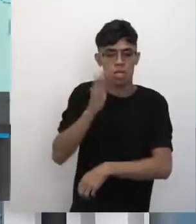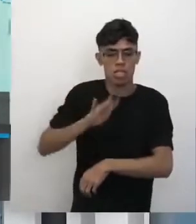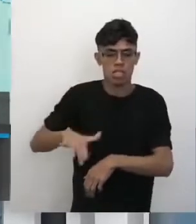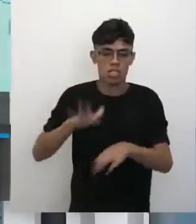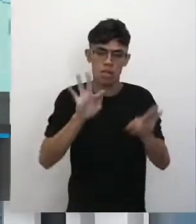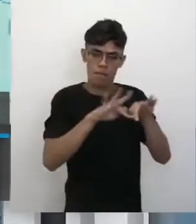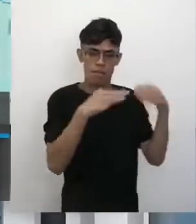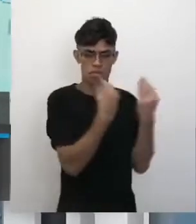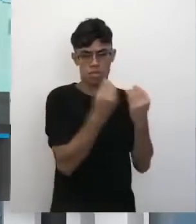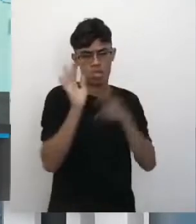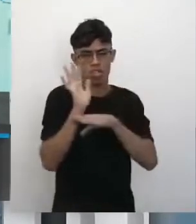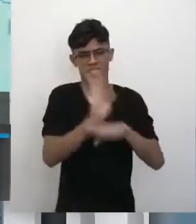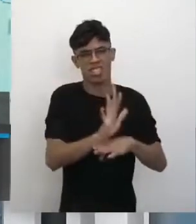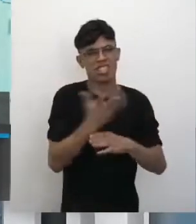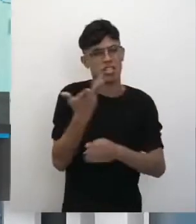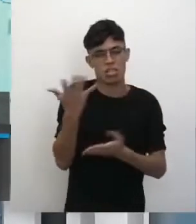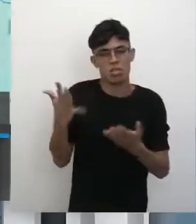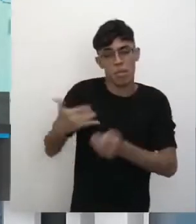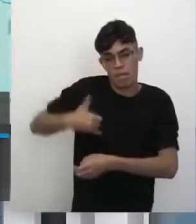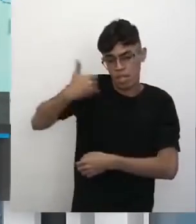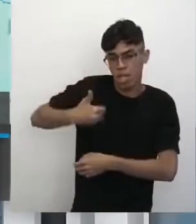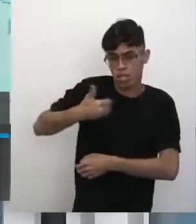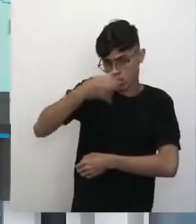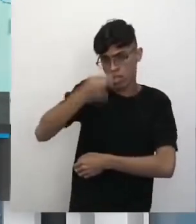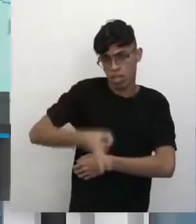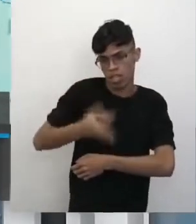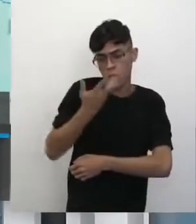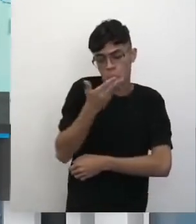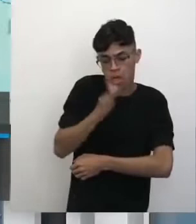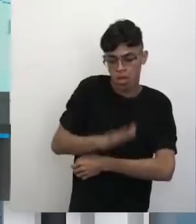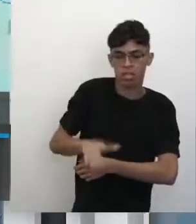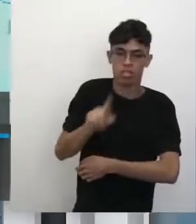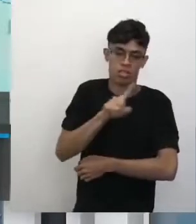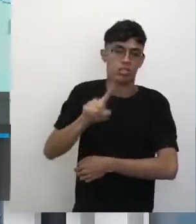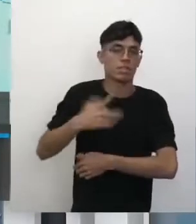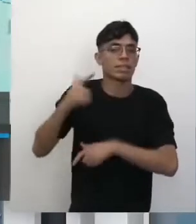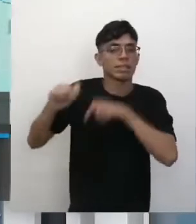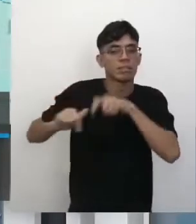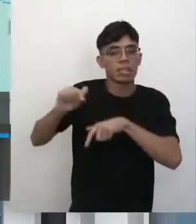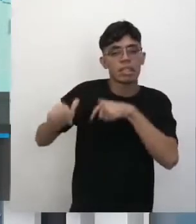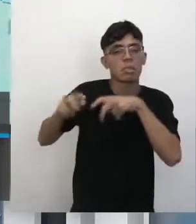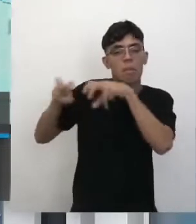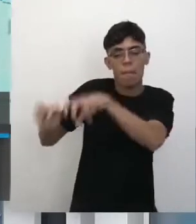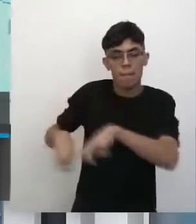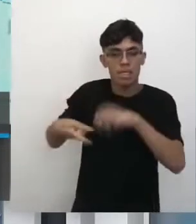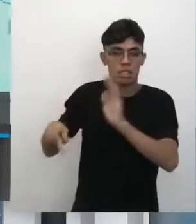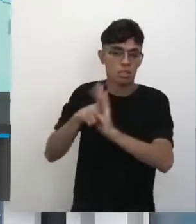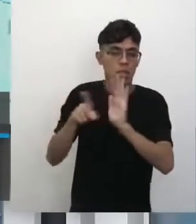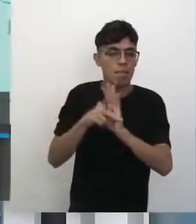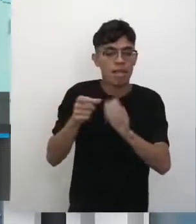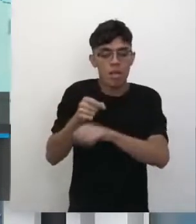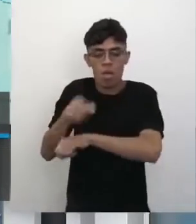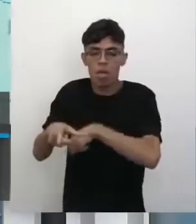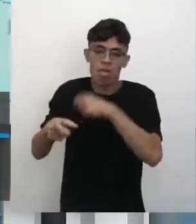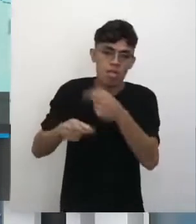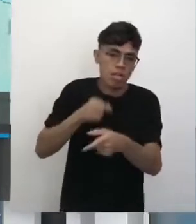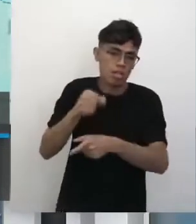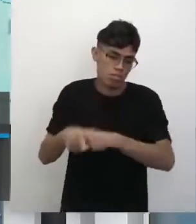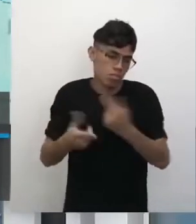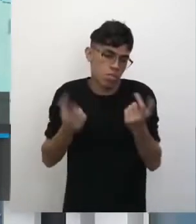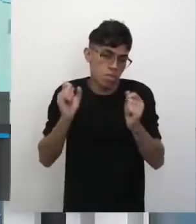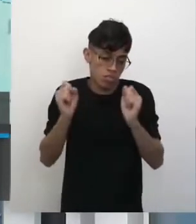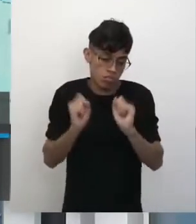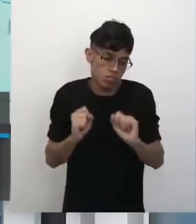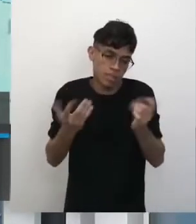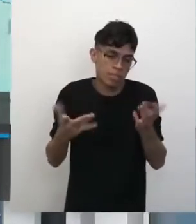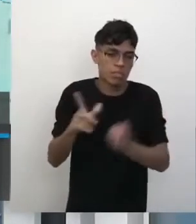certa idade, é lógico, não crianças pequenas, mas ajudar aí nos seus trabalhos aí rurais, tal, plantação, essas coisas que ainda se